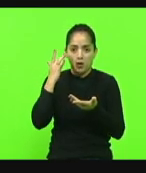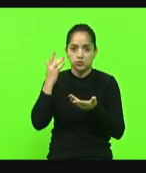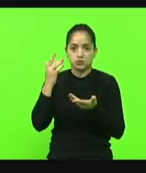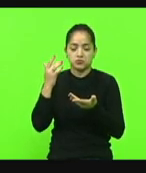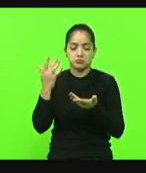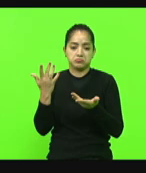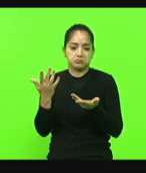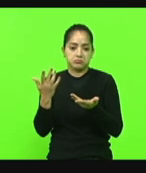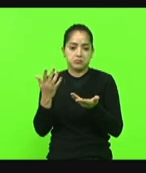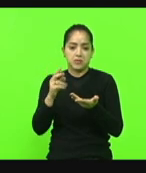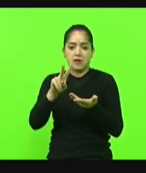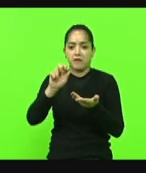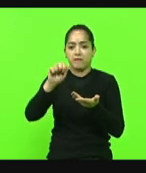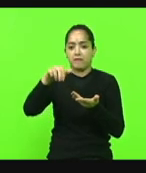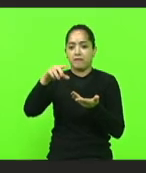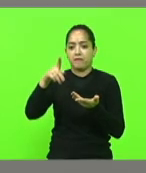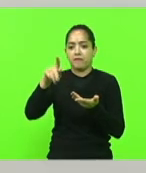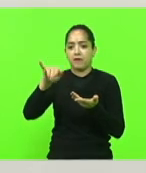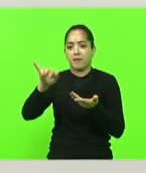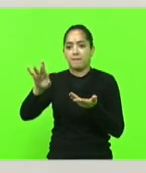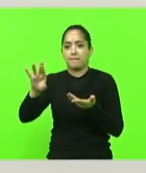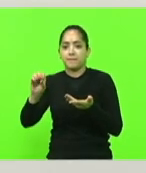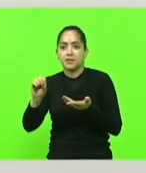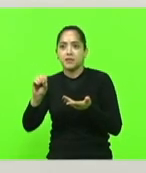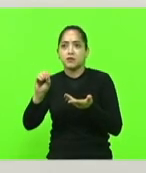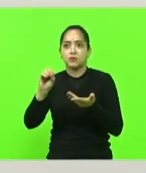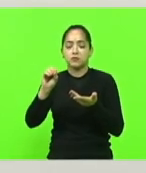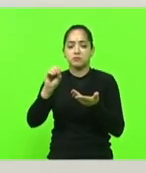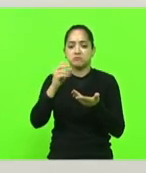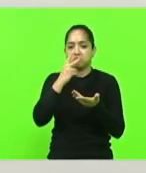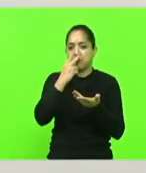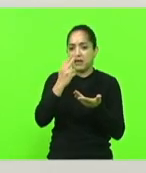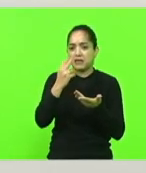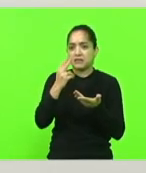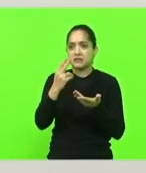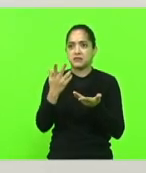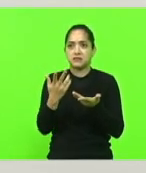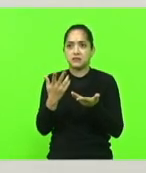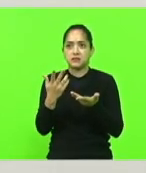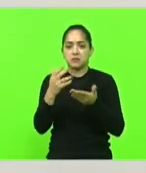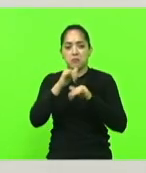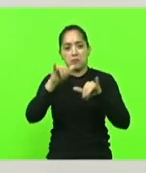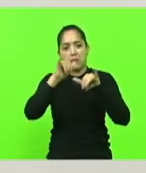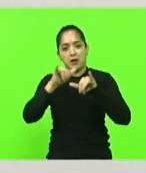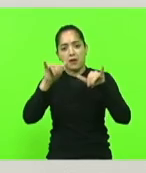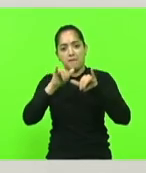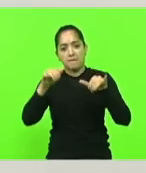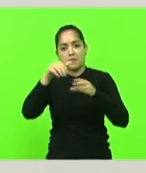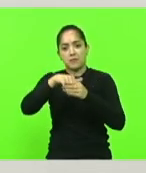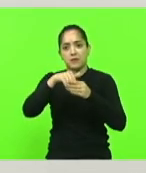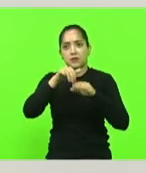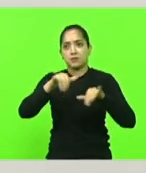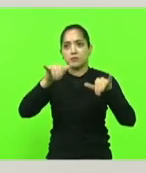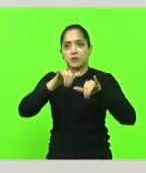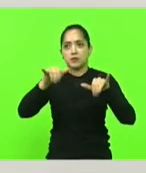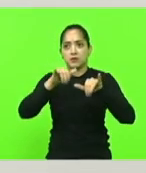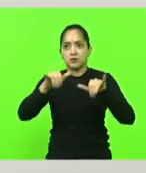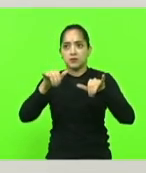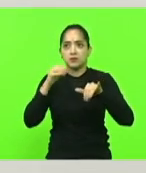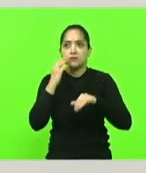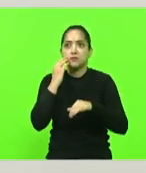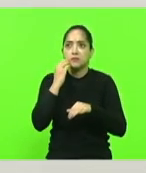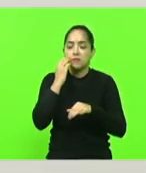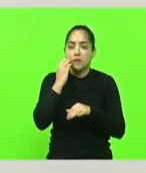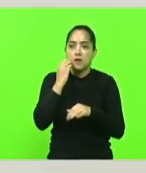num documento oficial, parece até uma campanha política, né? Porque, se eu não me engano, o nome dele é Luiz